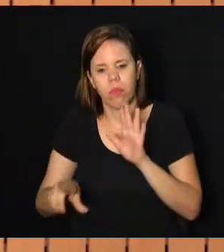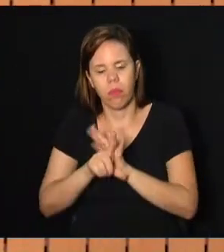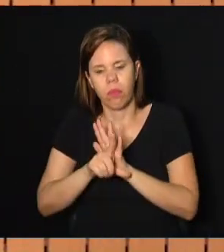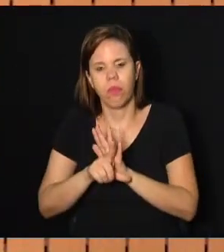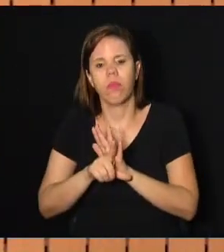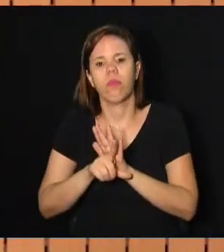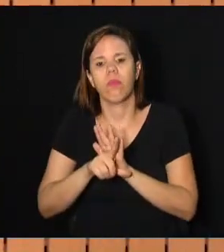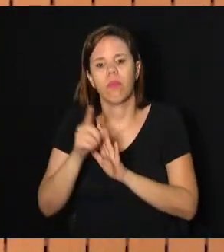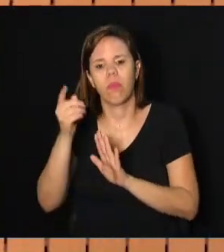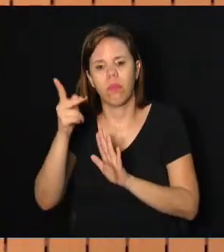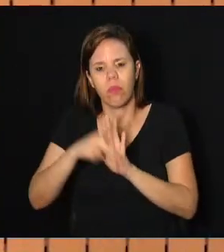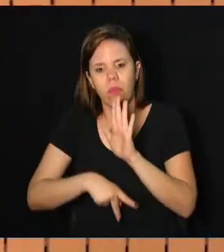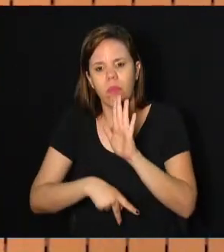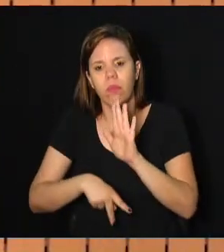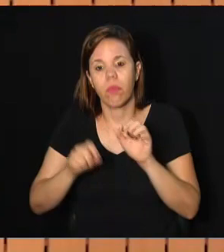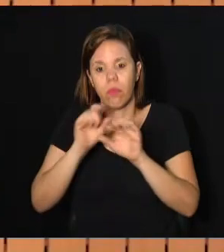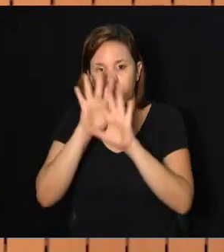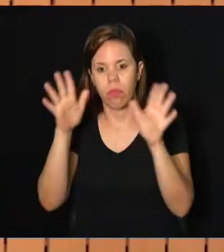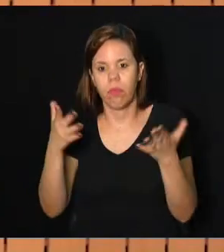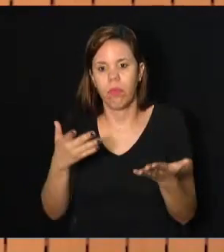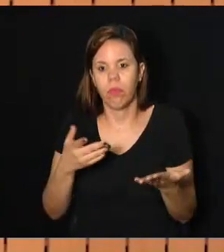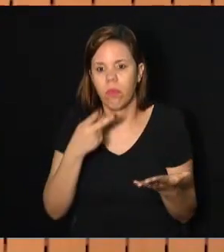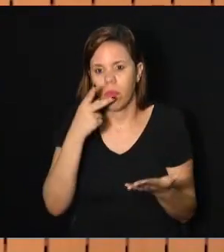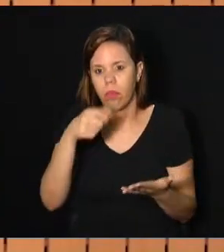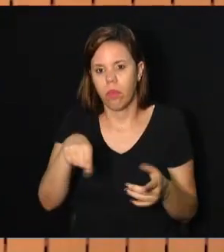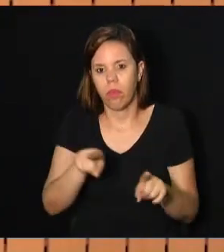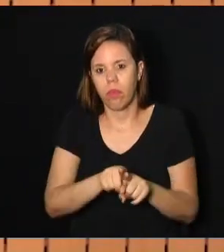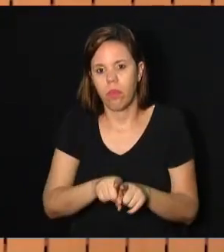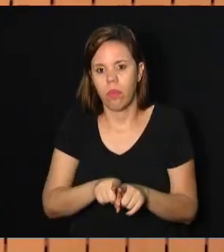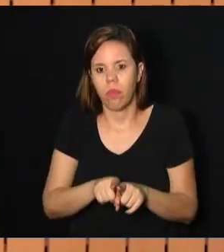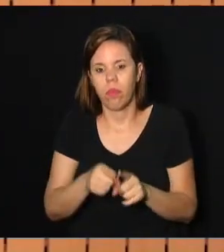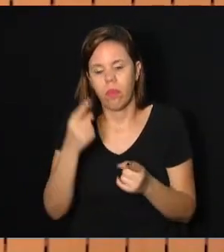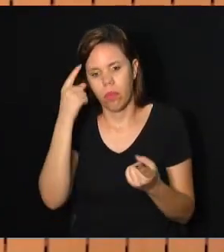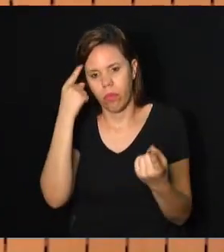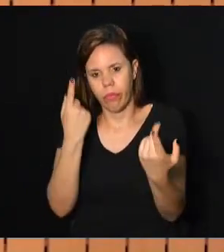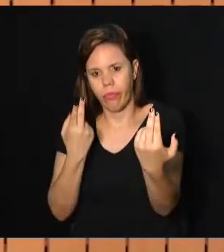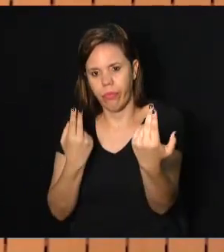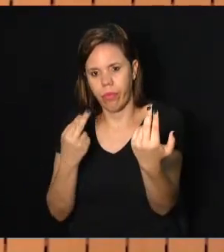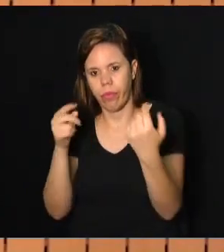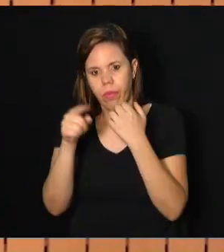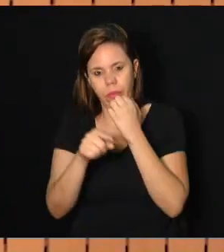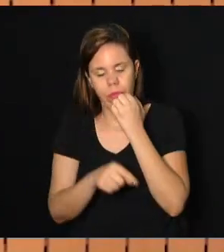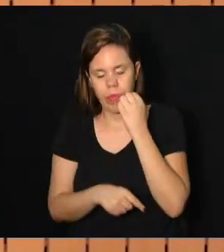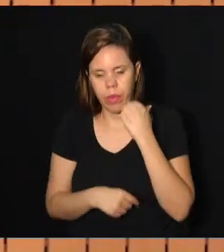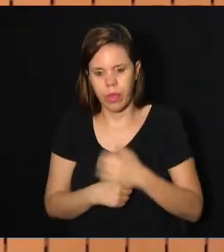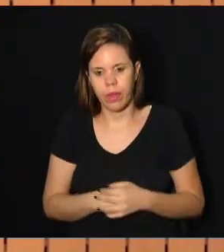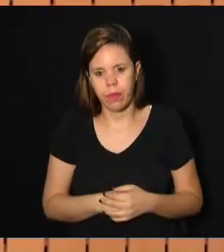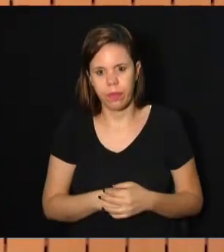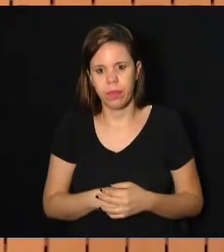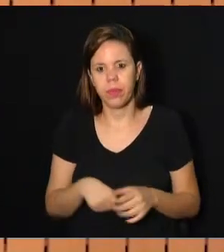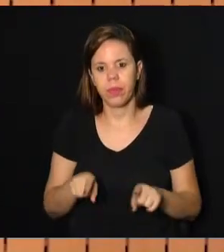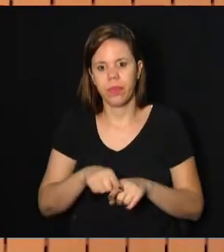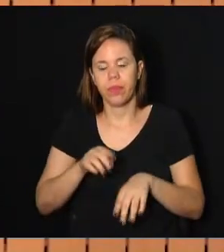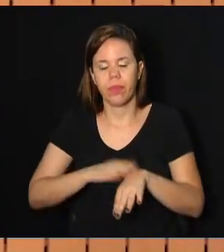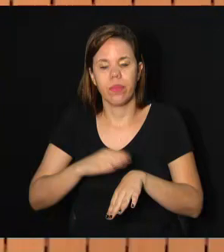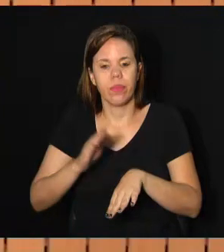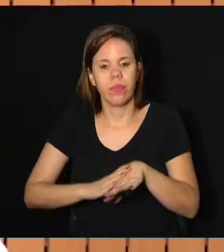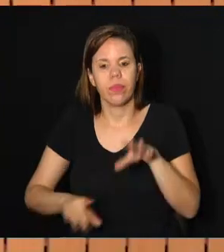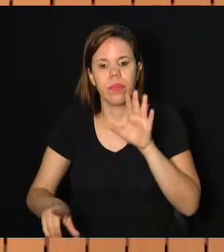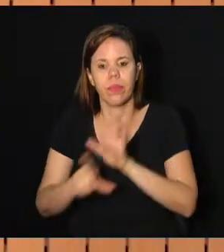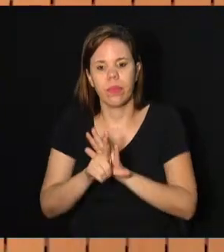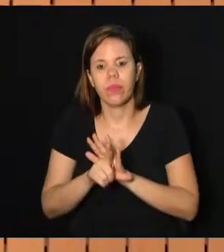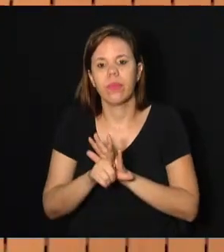Eu quero confessar a Vossa Excelência que eu também comungo de ideias iguais a essa. Eu sou autor da Lei da Transparência dos